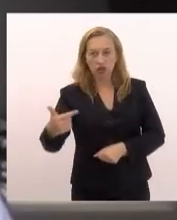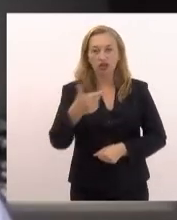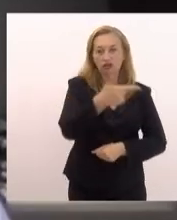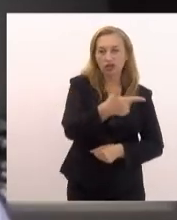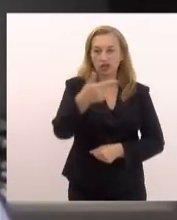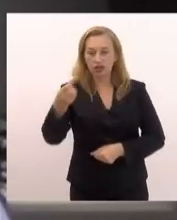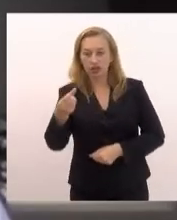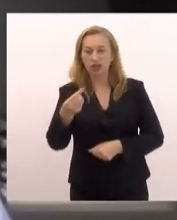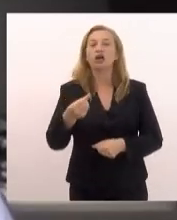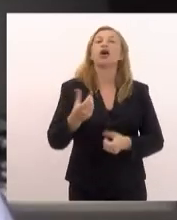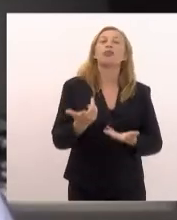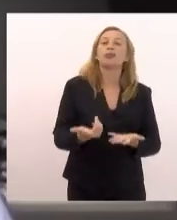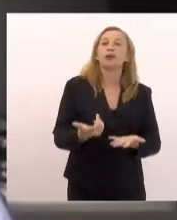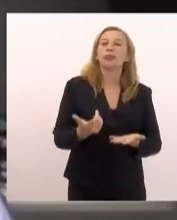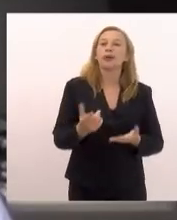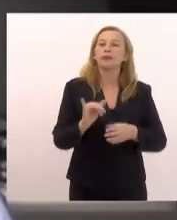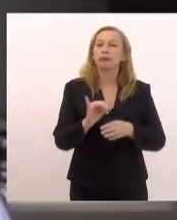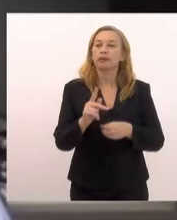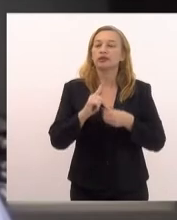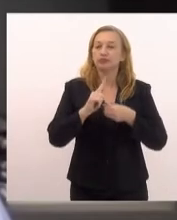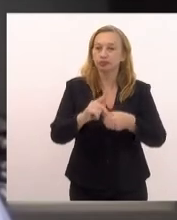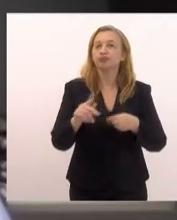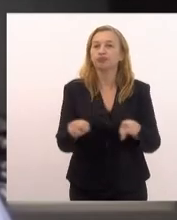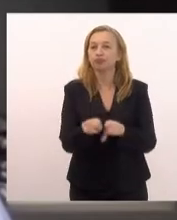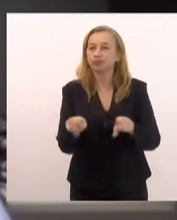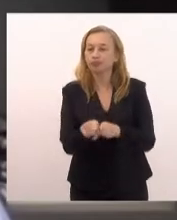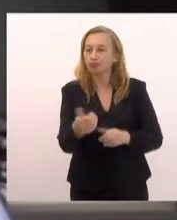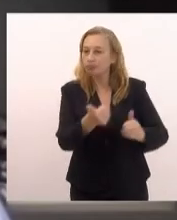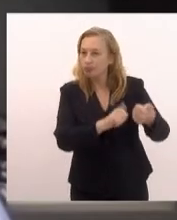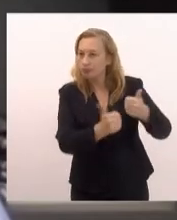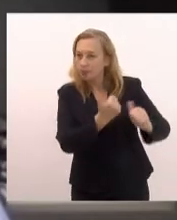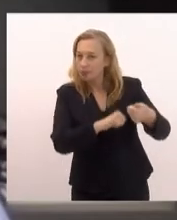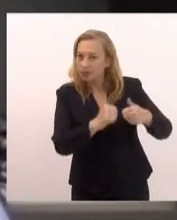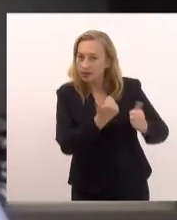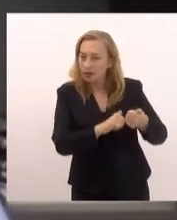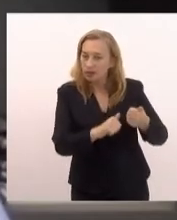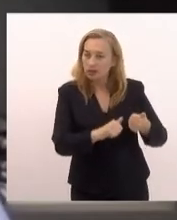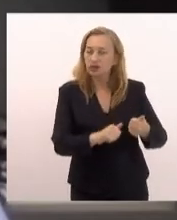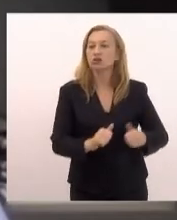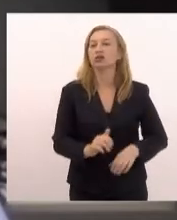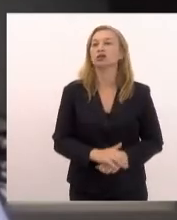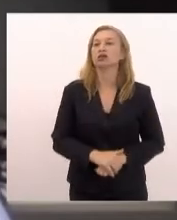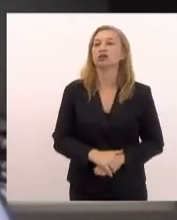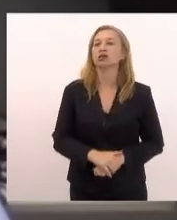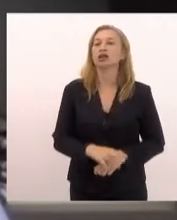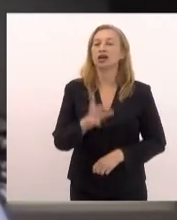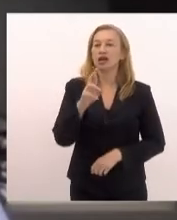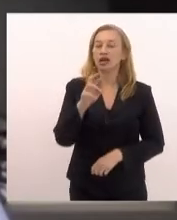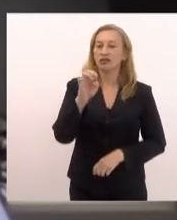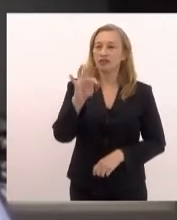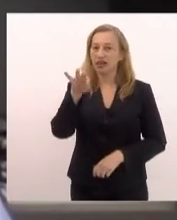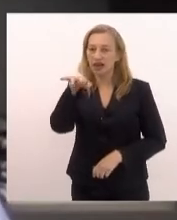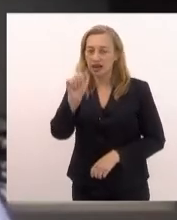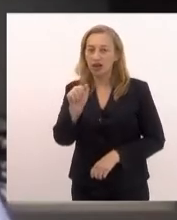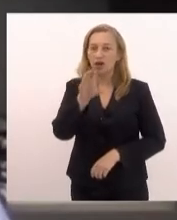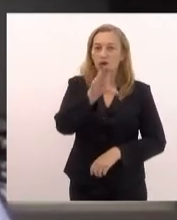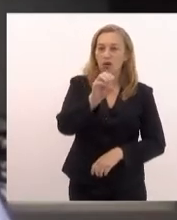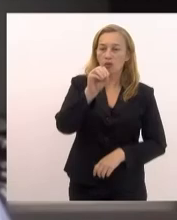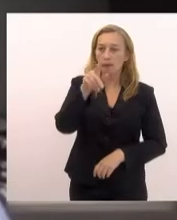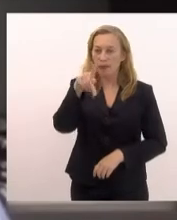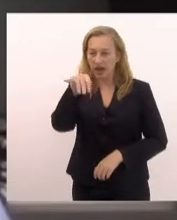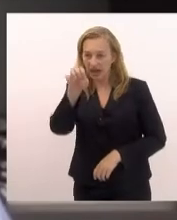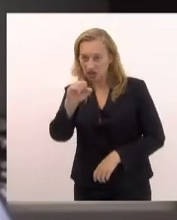Petrobras, também está em avaliação a integração dos ativos da então refinaria do Comperge,